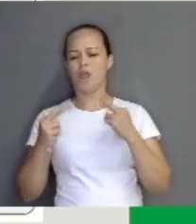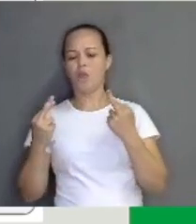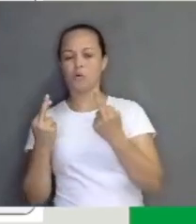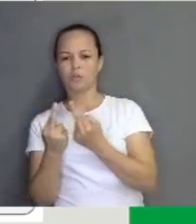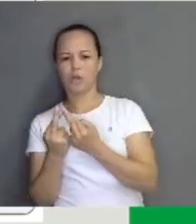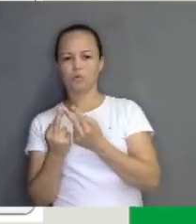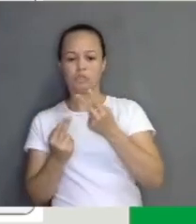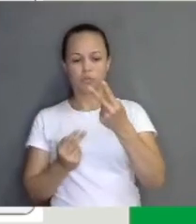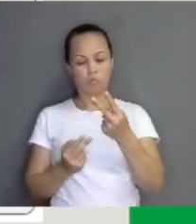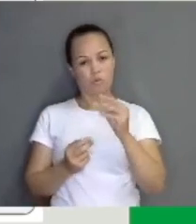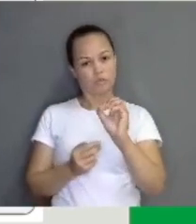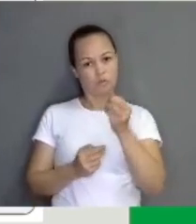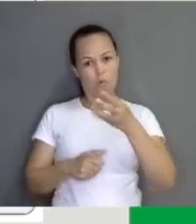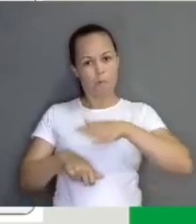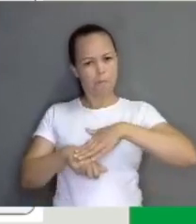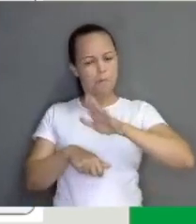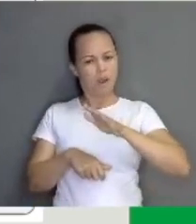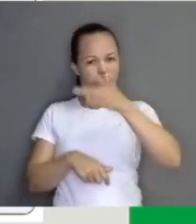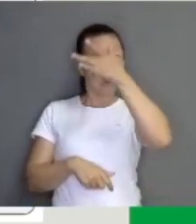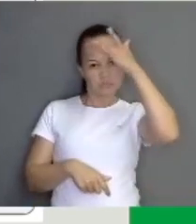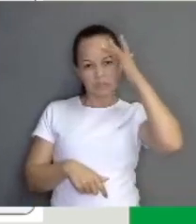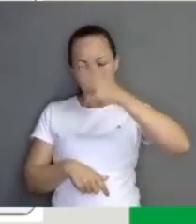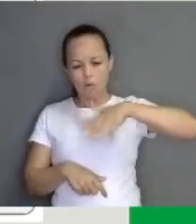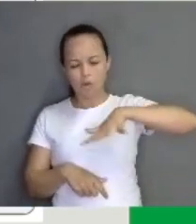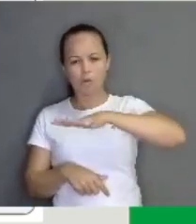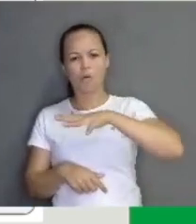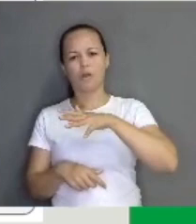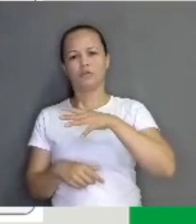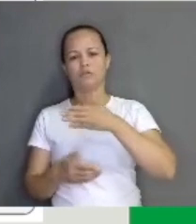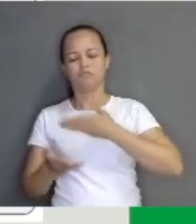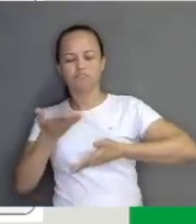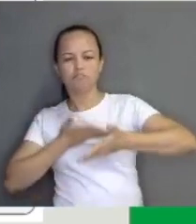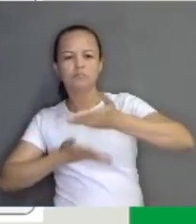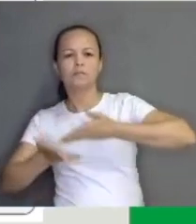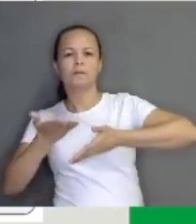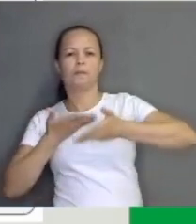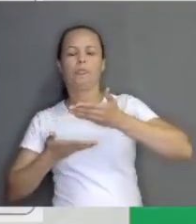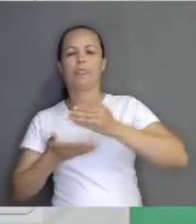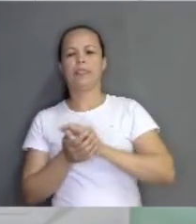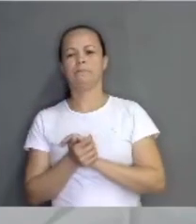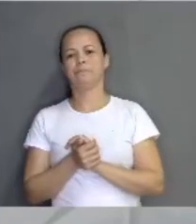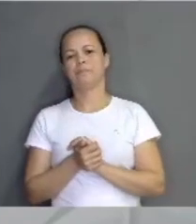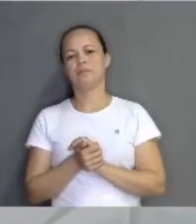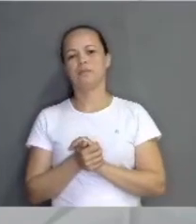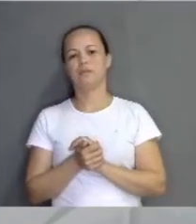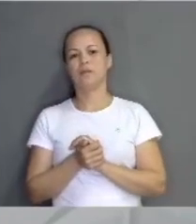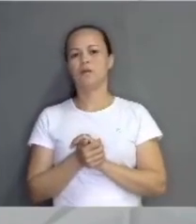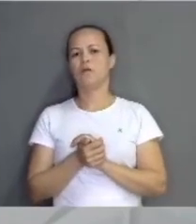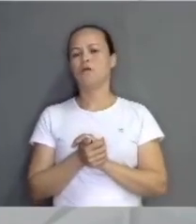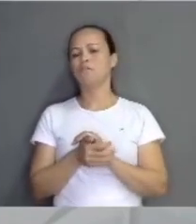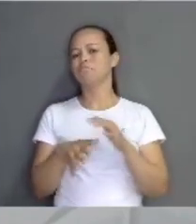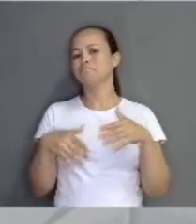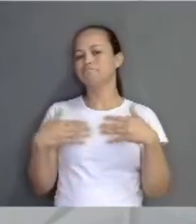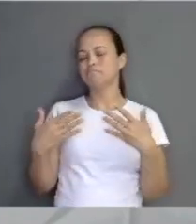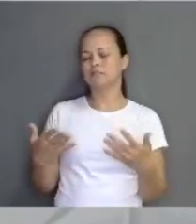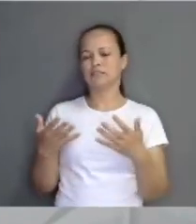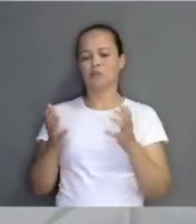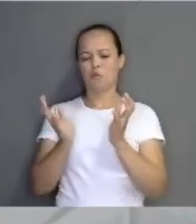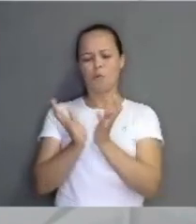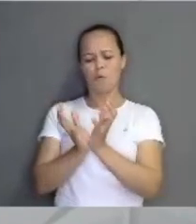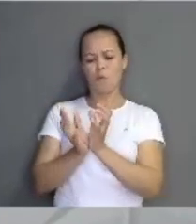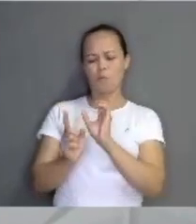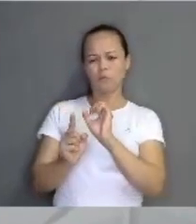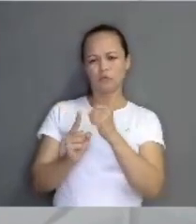pessoas associadas pela interação. Ou seja, os grupos sociais, minha gente, são aqueles grupos